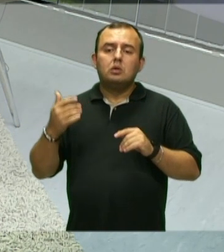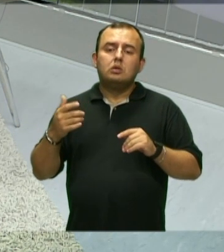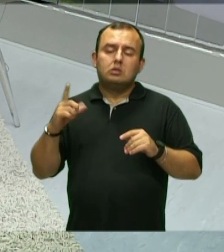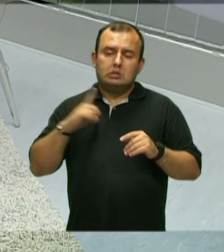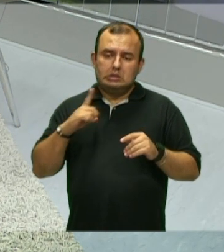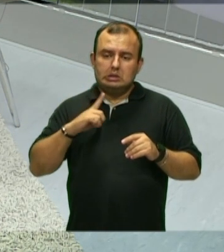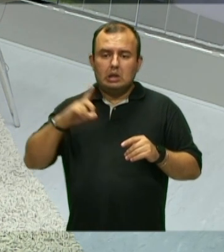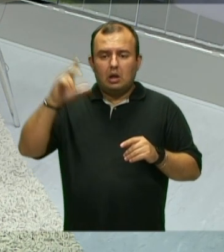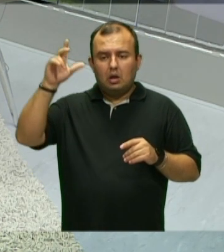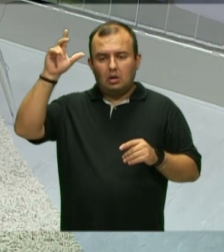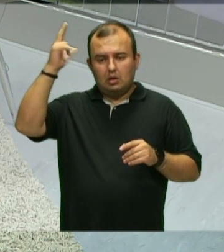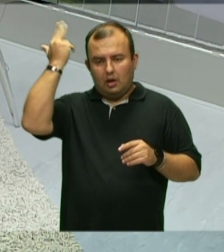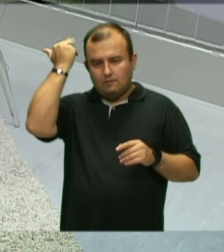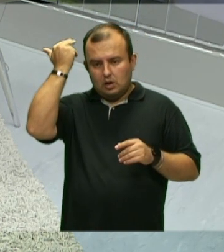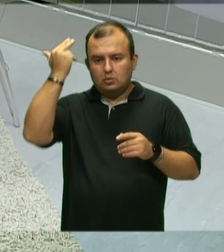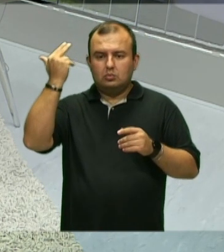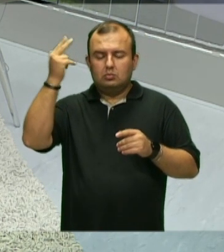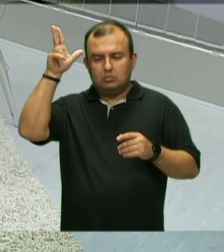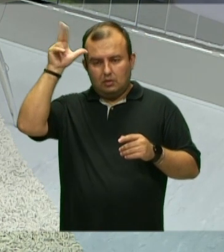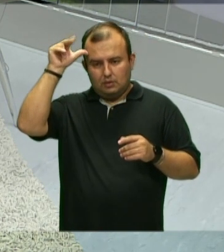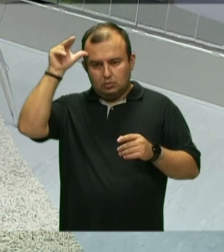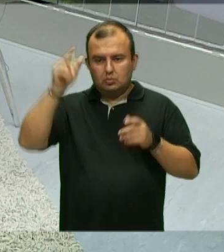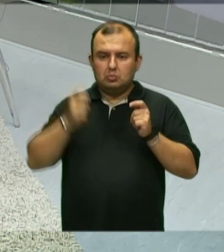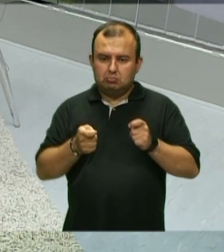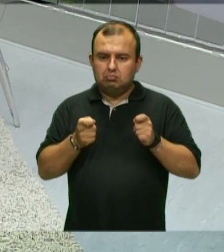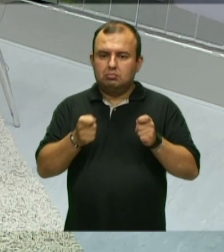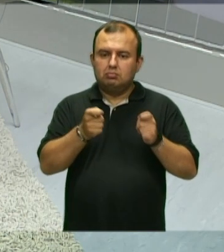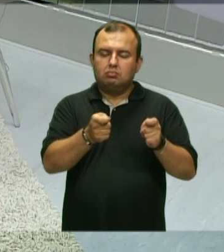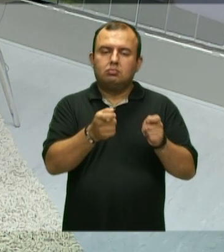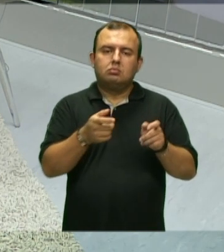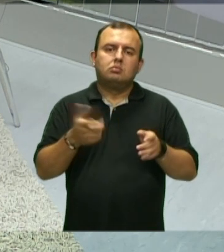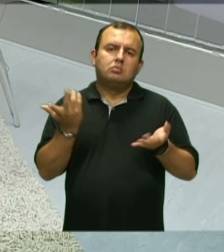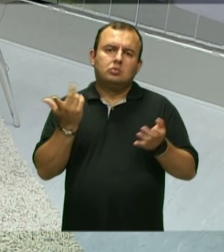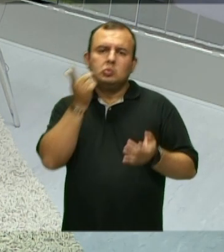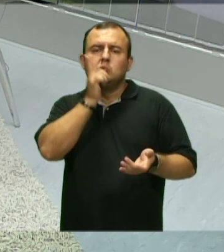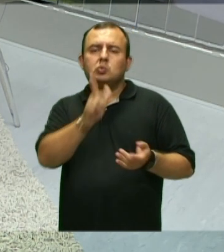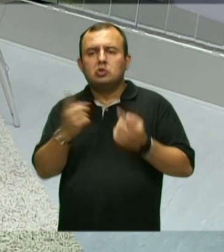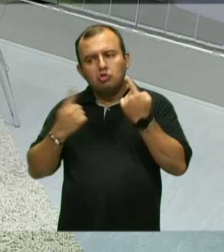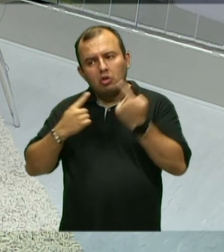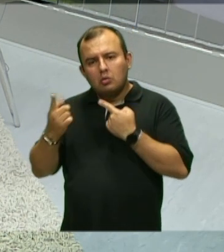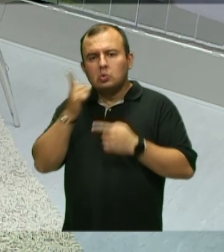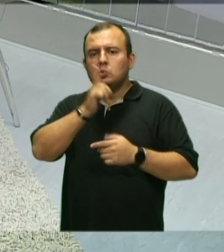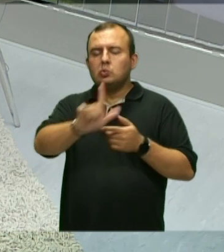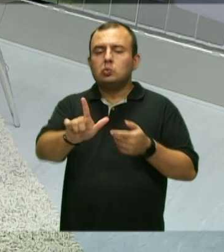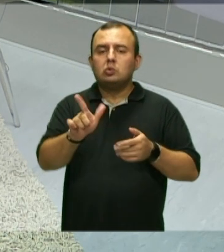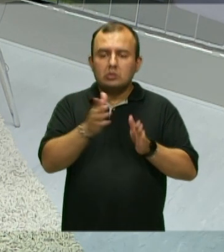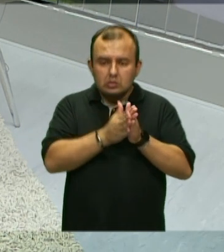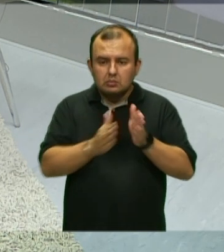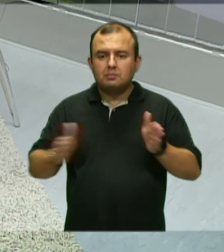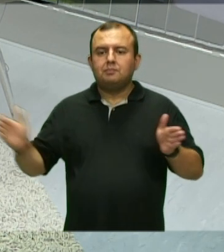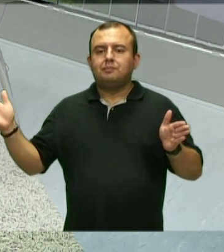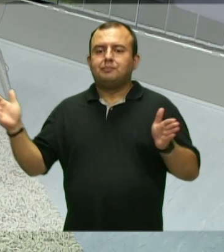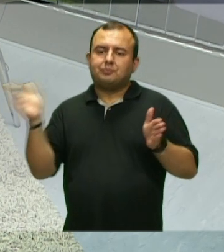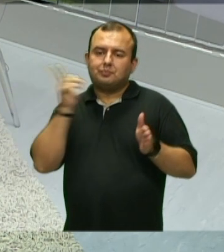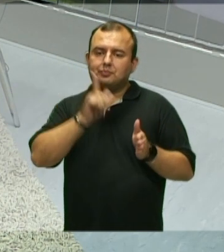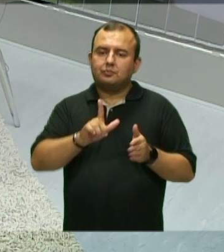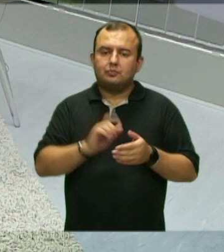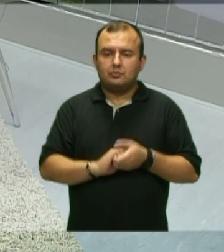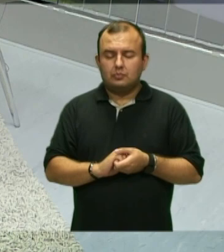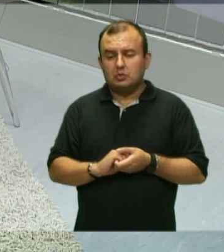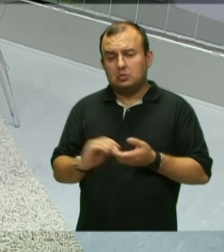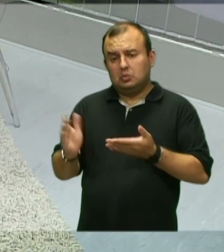veículos a tração animal. Como é que foi todo esse diálogo, essa conquista de buscar estender esse prazo, né? Que